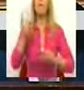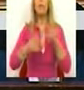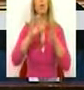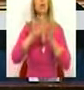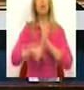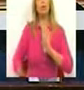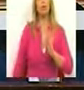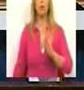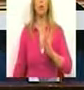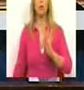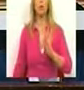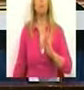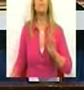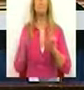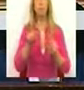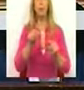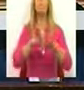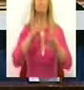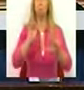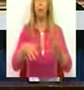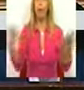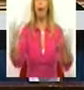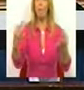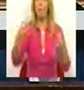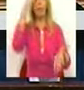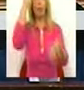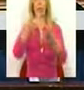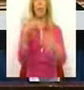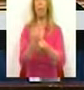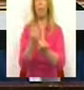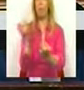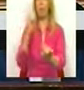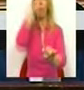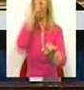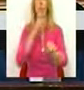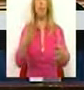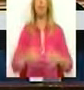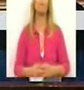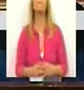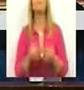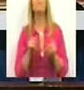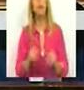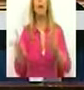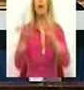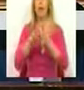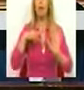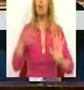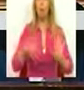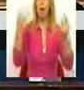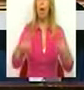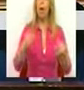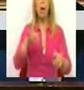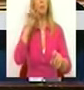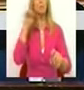projetos, e isso é resultado do trabalho do último governo. Já há uma lei em Portugal a salvaguardar os direitos